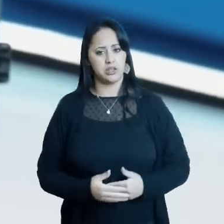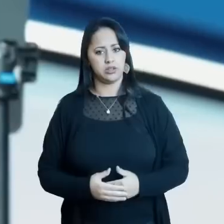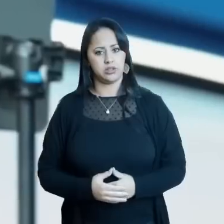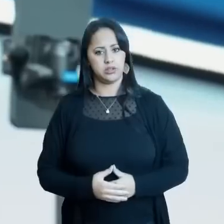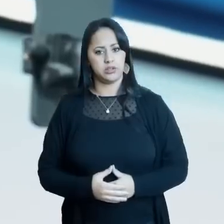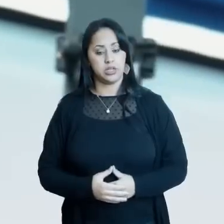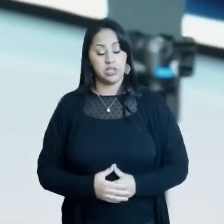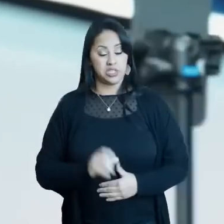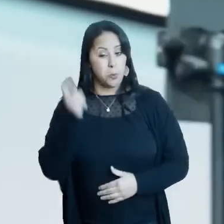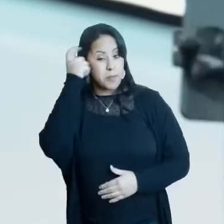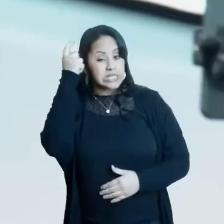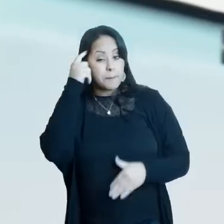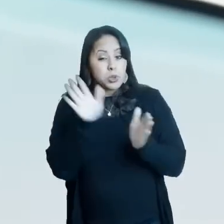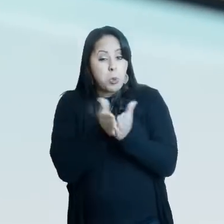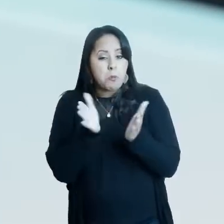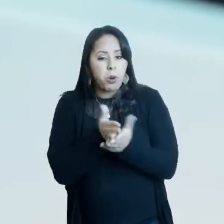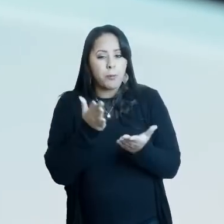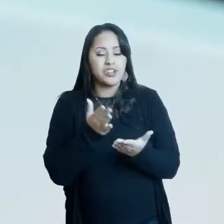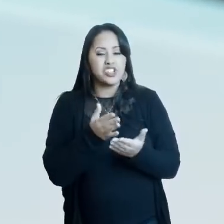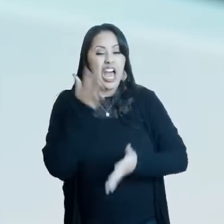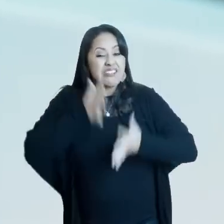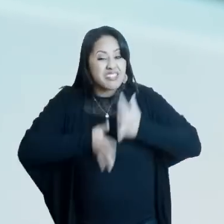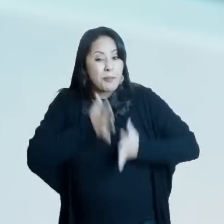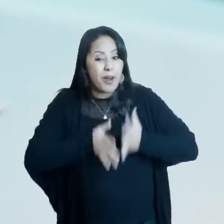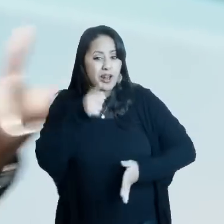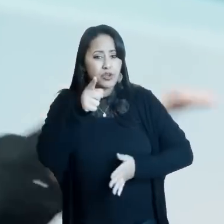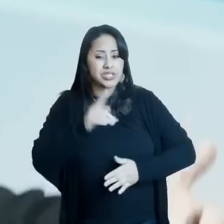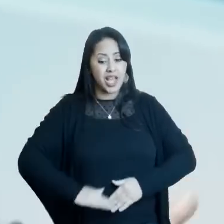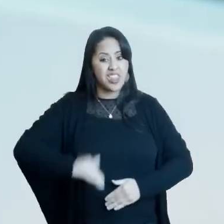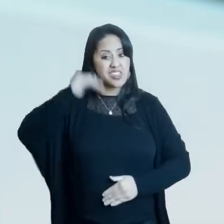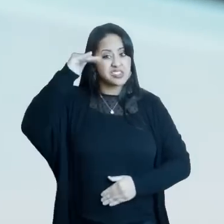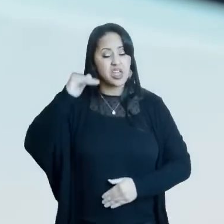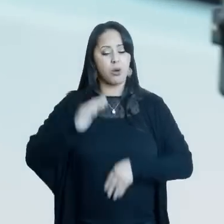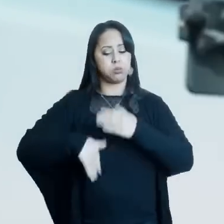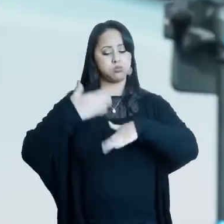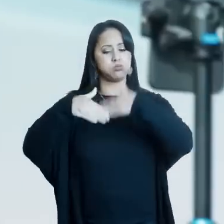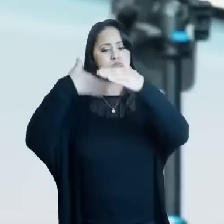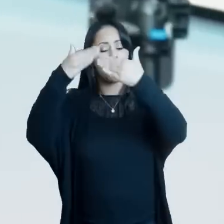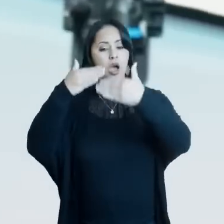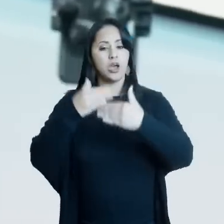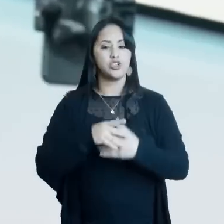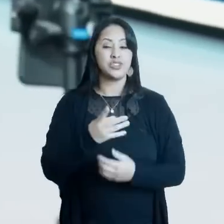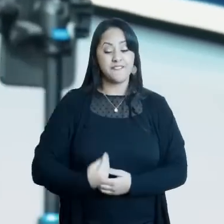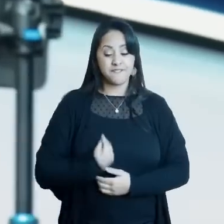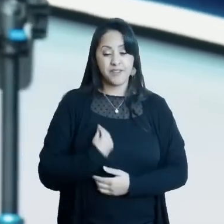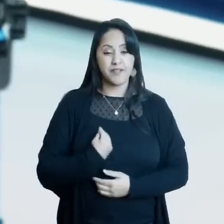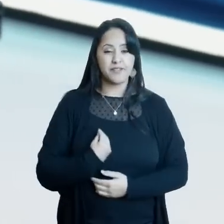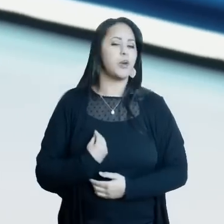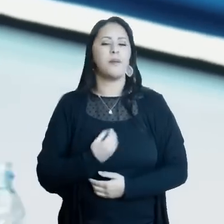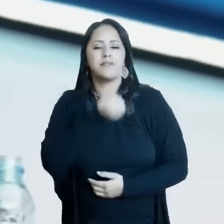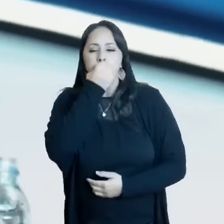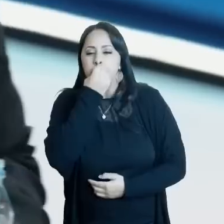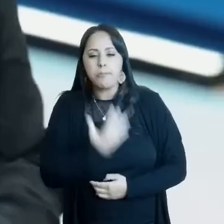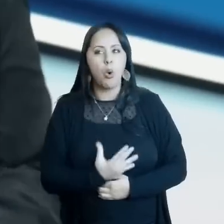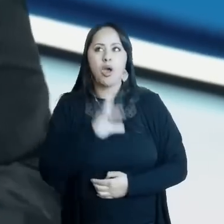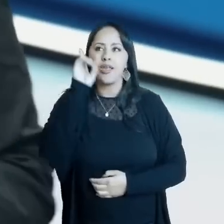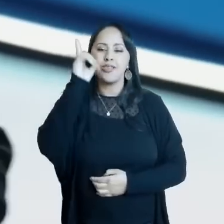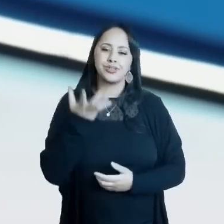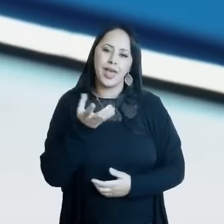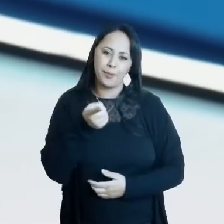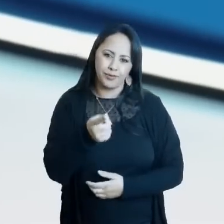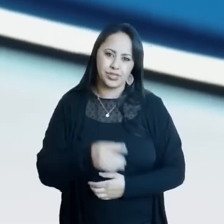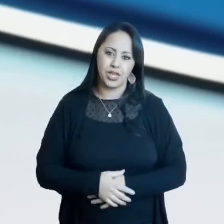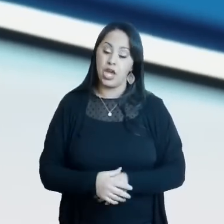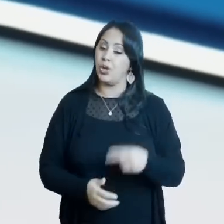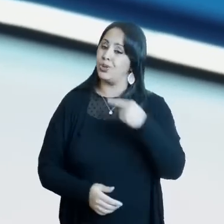de crescer, te atrapalhar de evoluir, te atrapalhar de colher aquilo que Deus tem planejado para você, de viver a vida que Ele sonhou para você. Você não pode